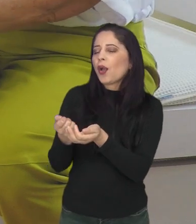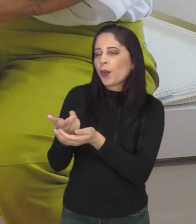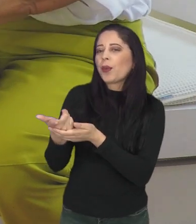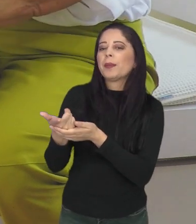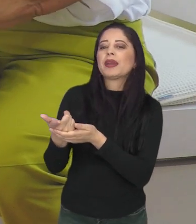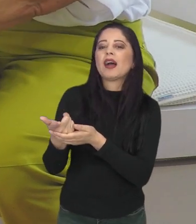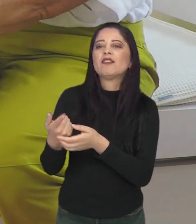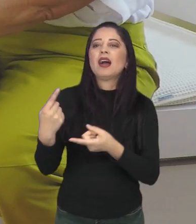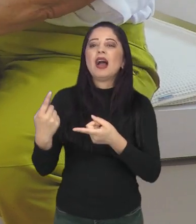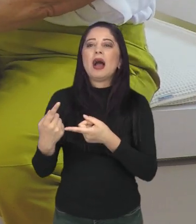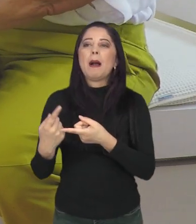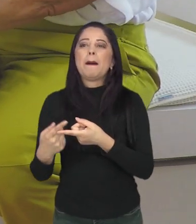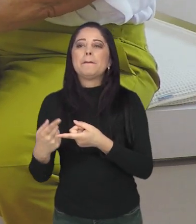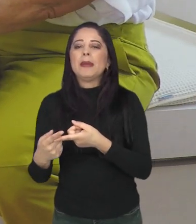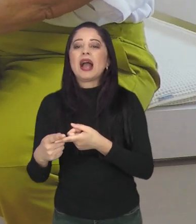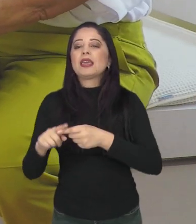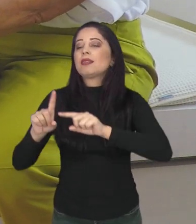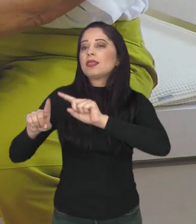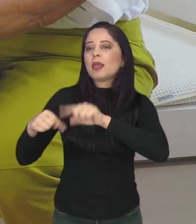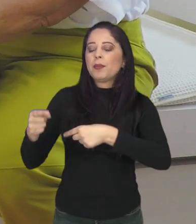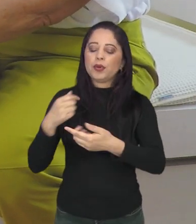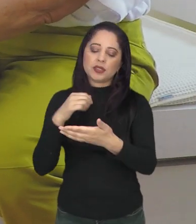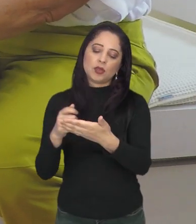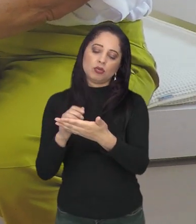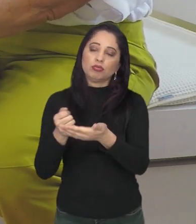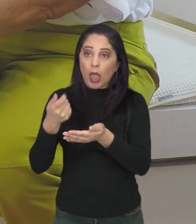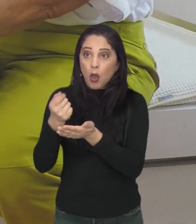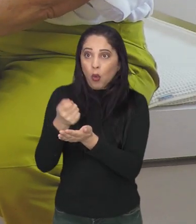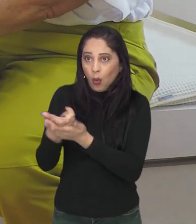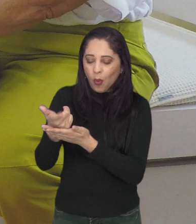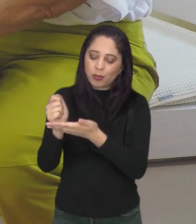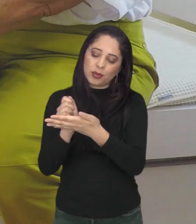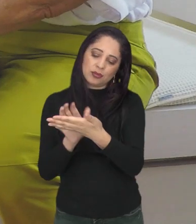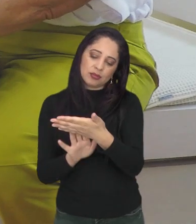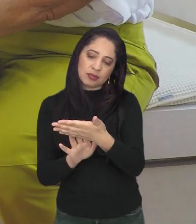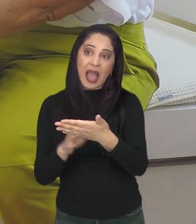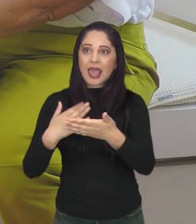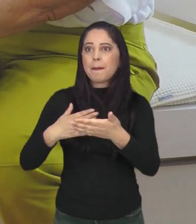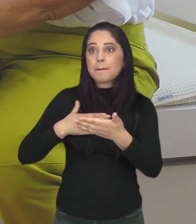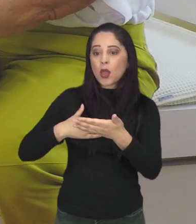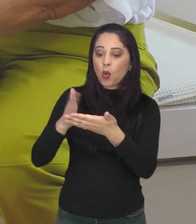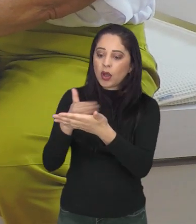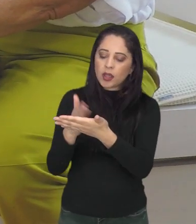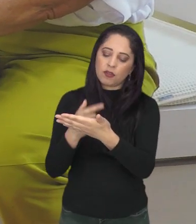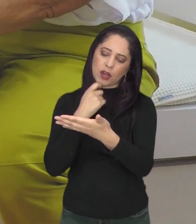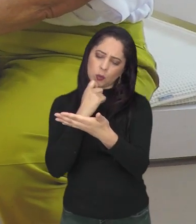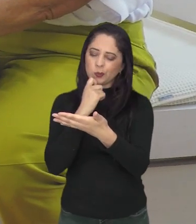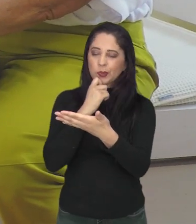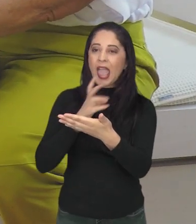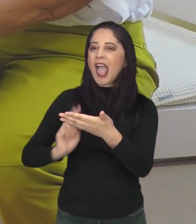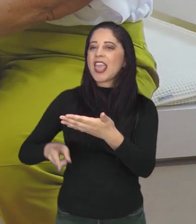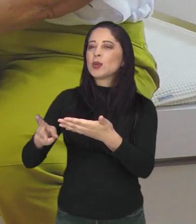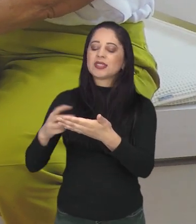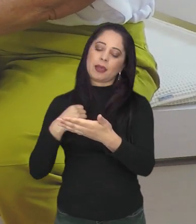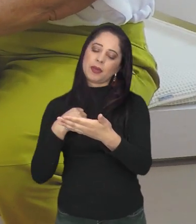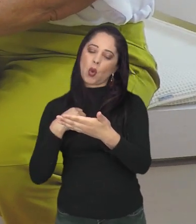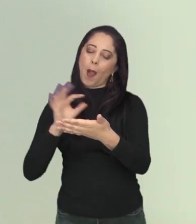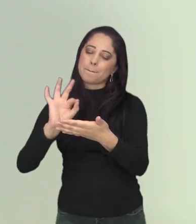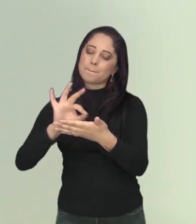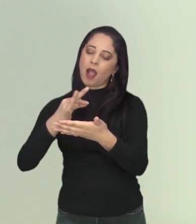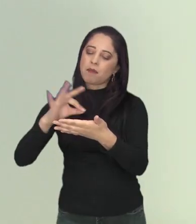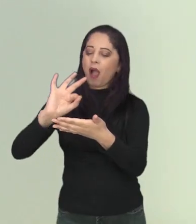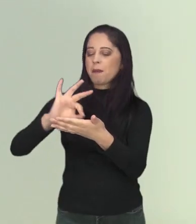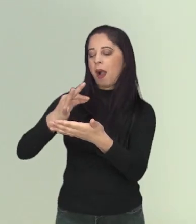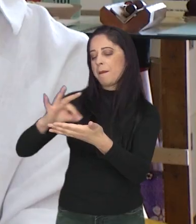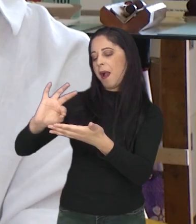universo ainda da papelaria artesanal então eu comprava as minhas agendas meus cadernos Mas eu sempre colocava